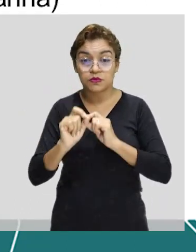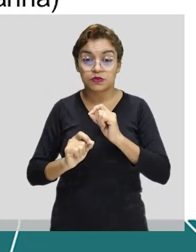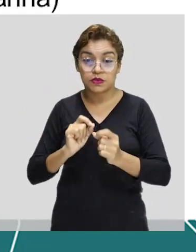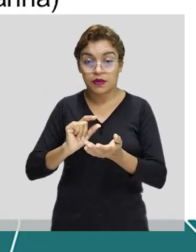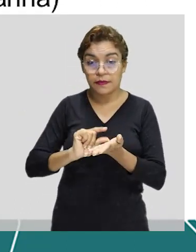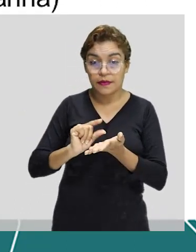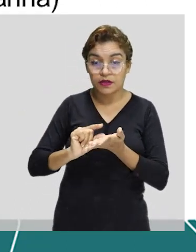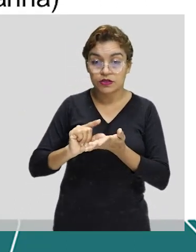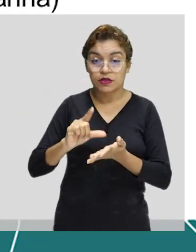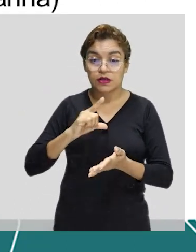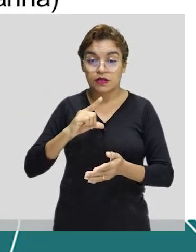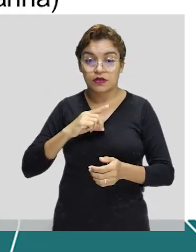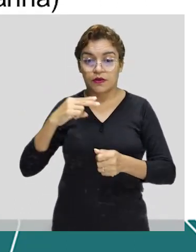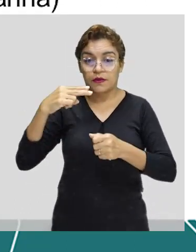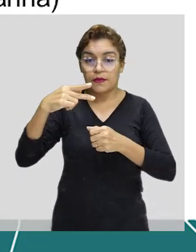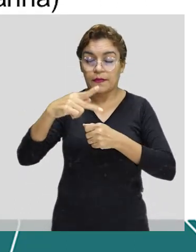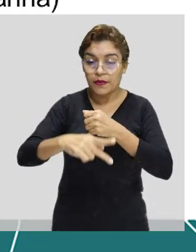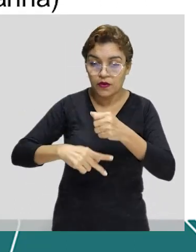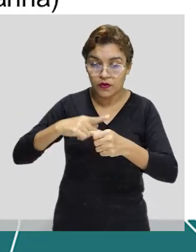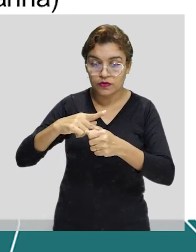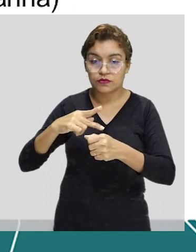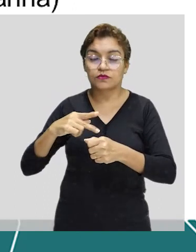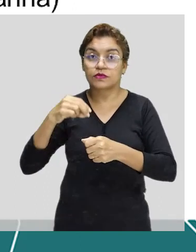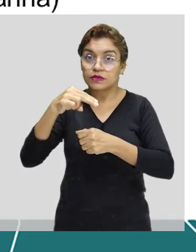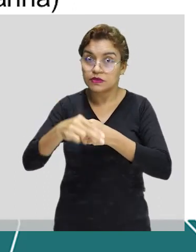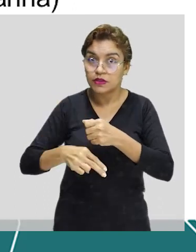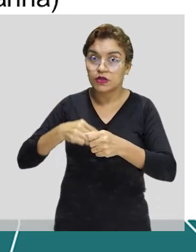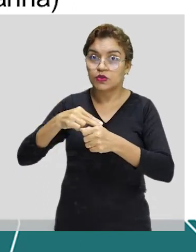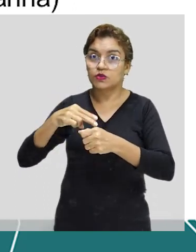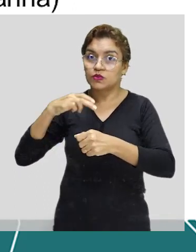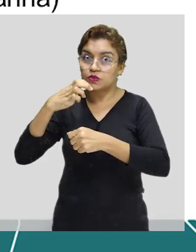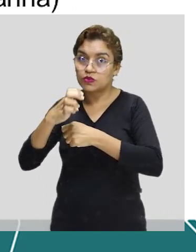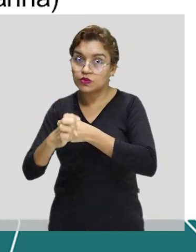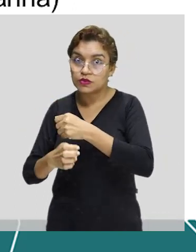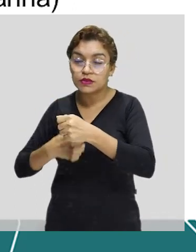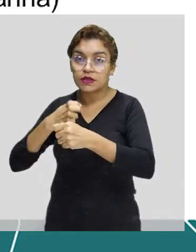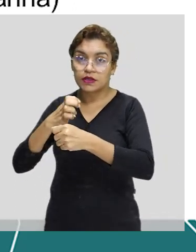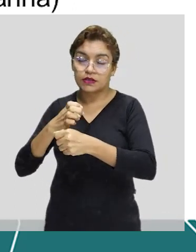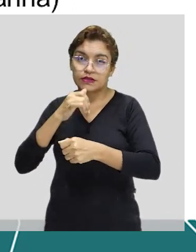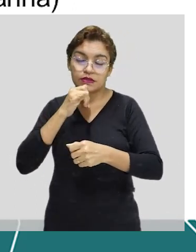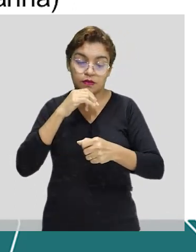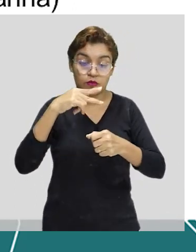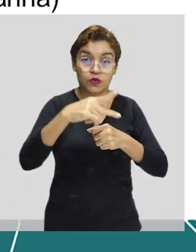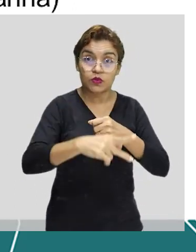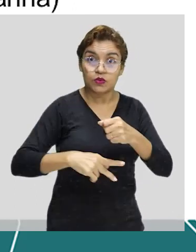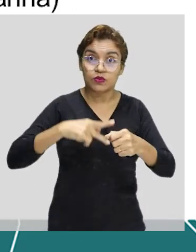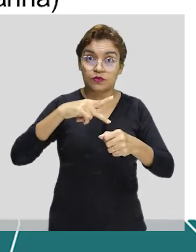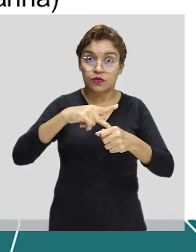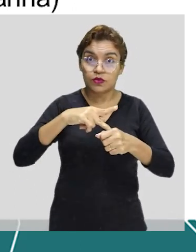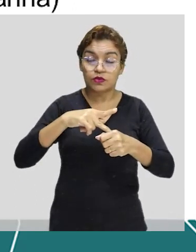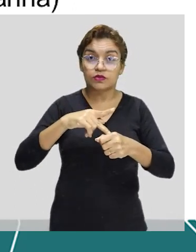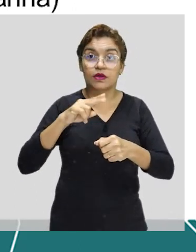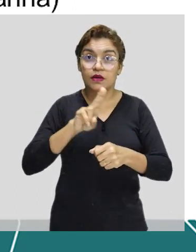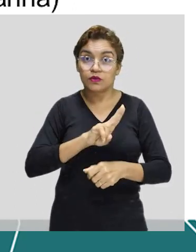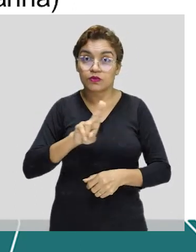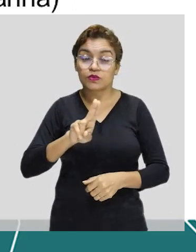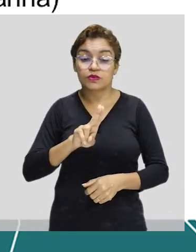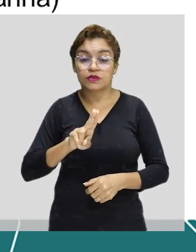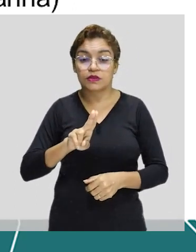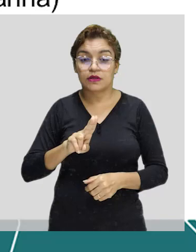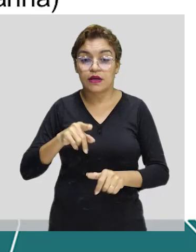os prótons, nêutrons, os elétrons. Os prótons eles são identificados pela letra Z,